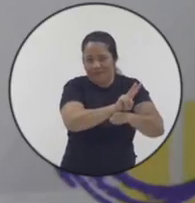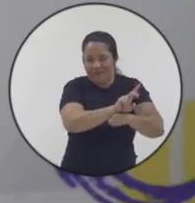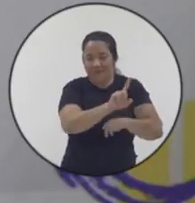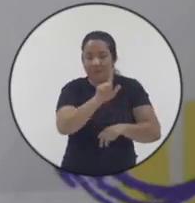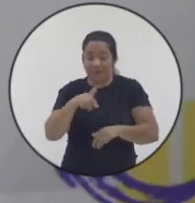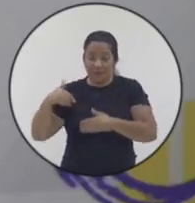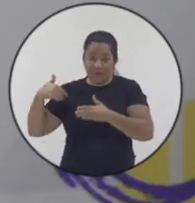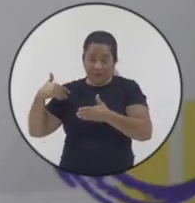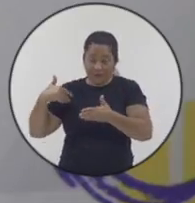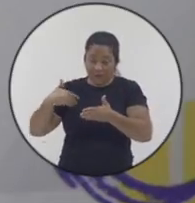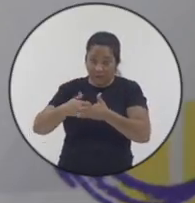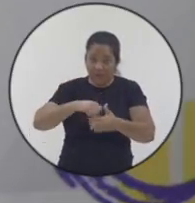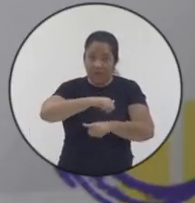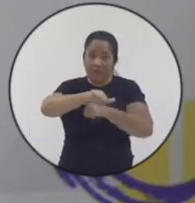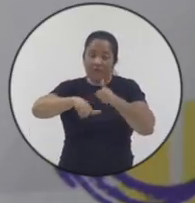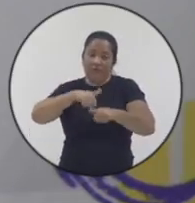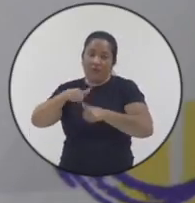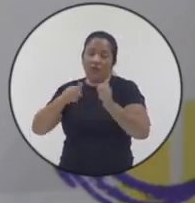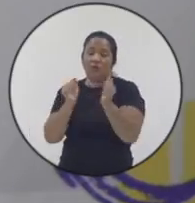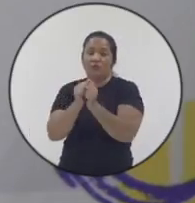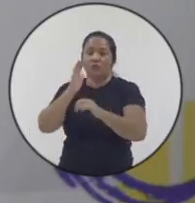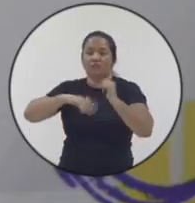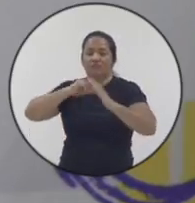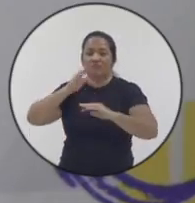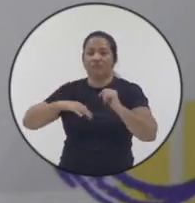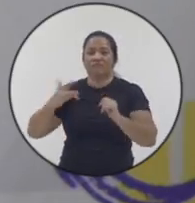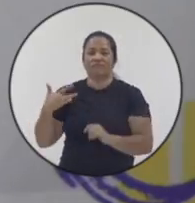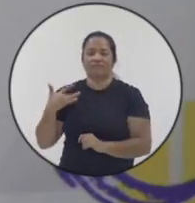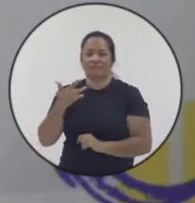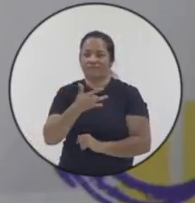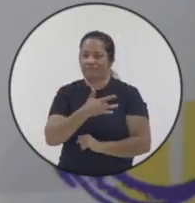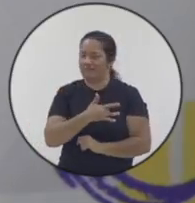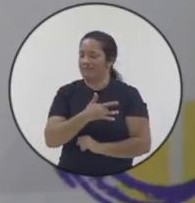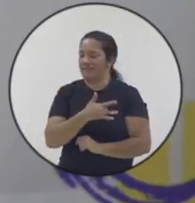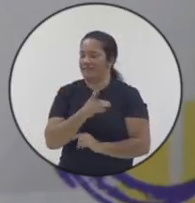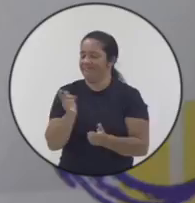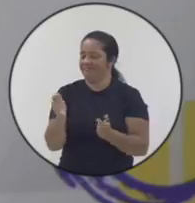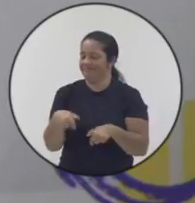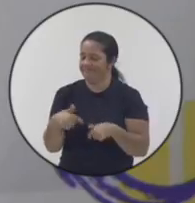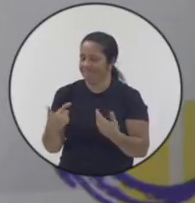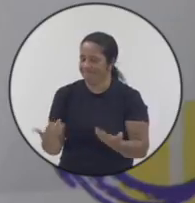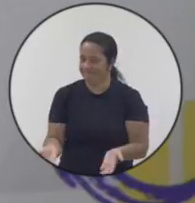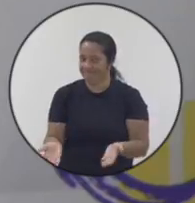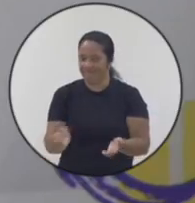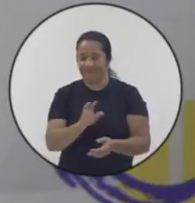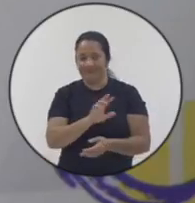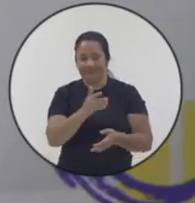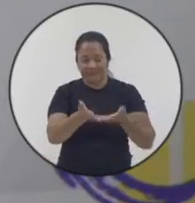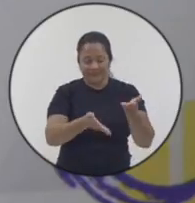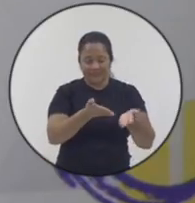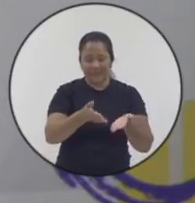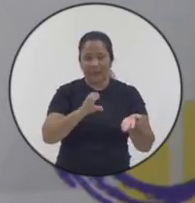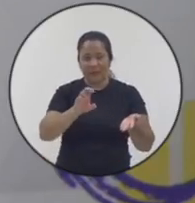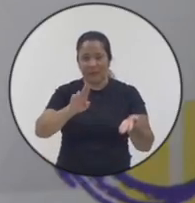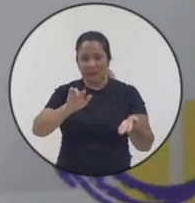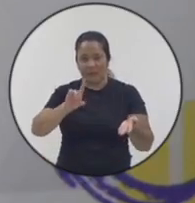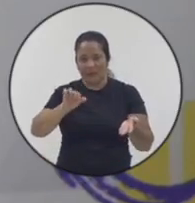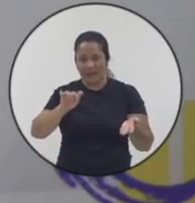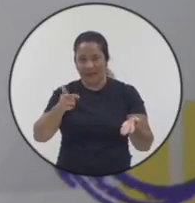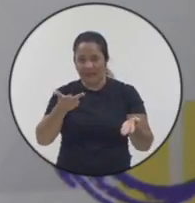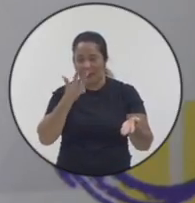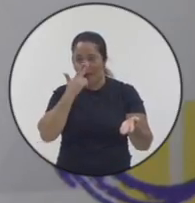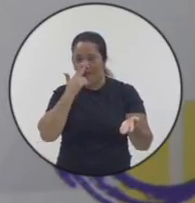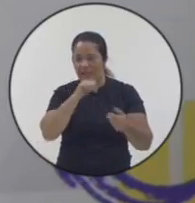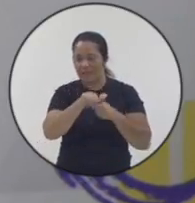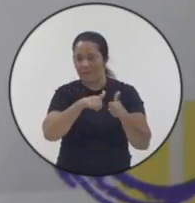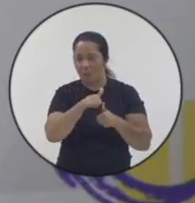em relação com as pessoas profissionais de saúde, essa escorregada é sempre possível, sabe? Em nome de um cuidado, a gente acaba vendo o nosso processo sendo tutelado